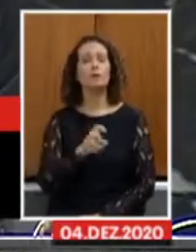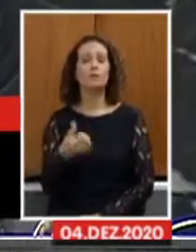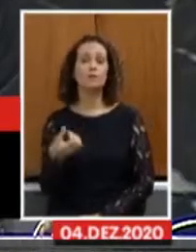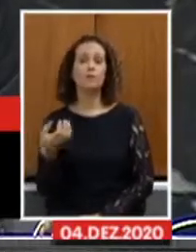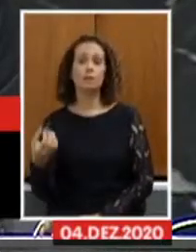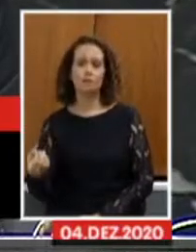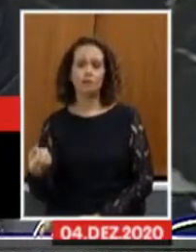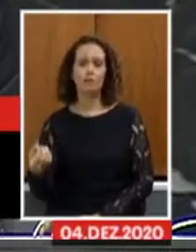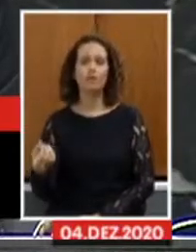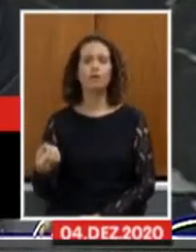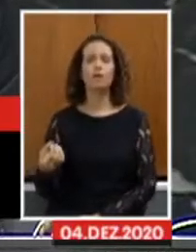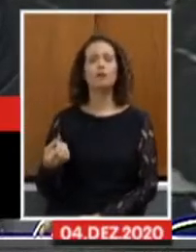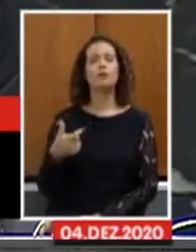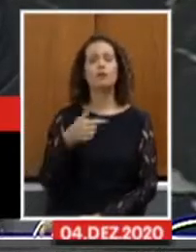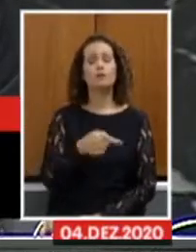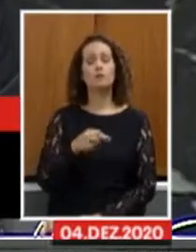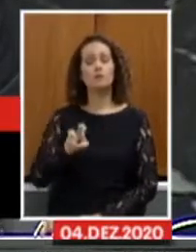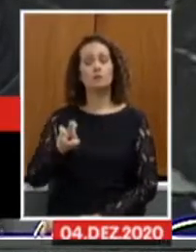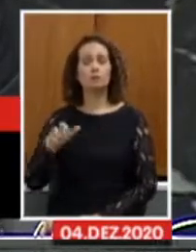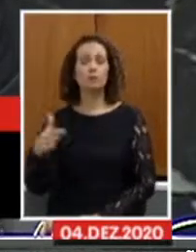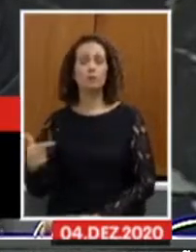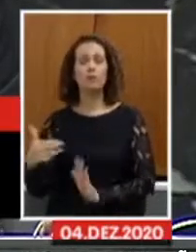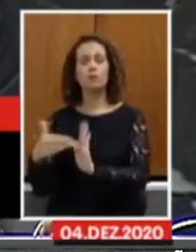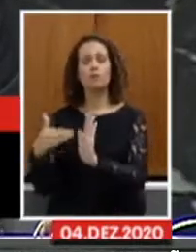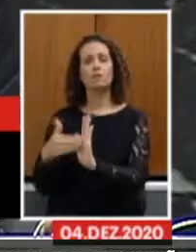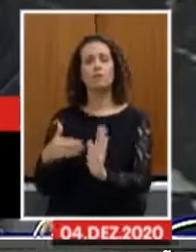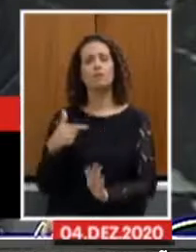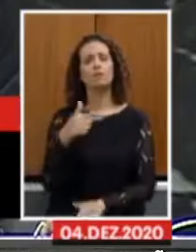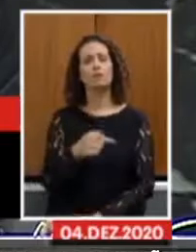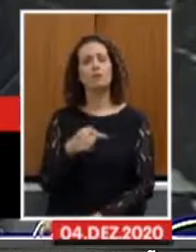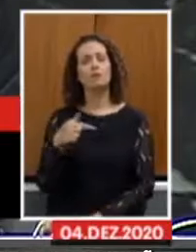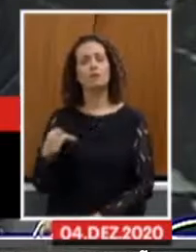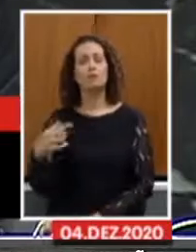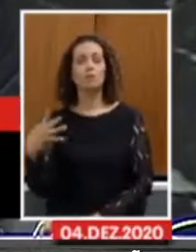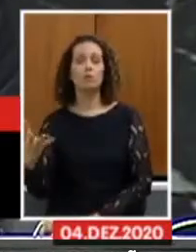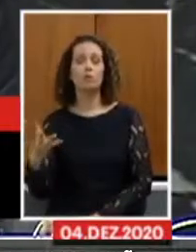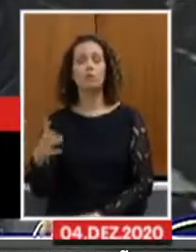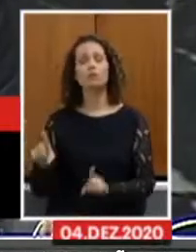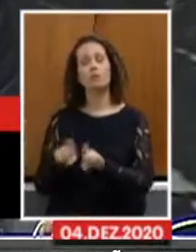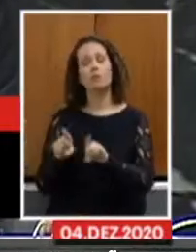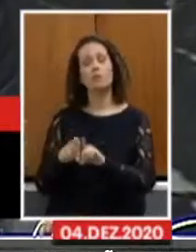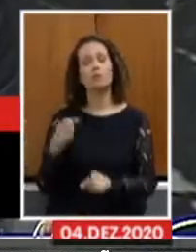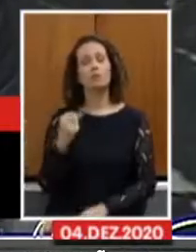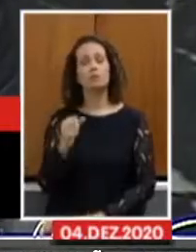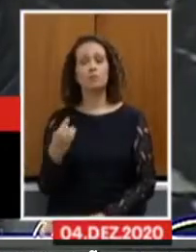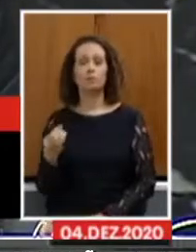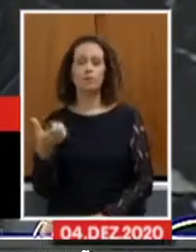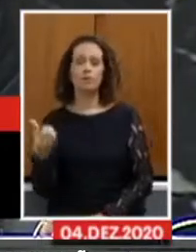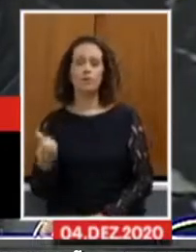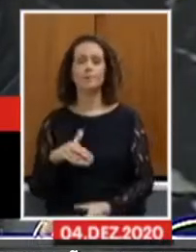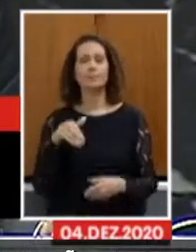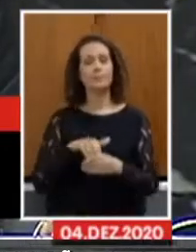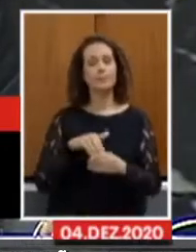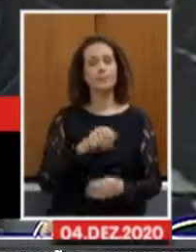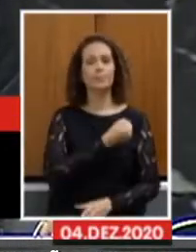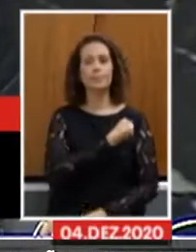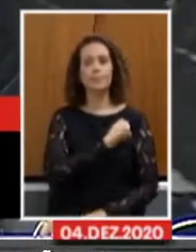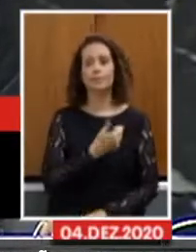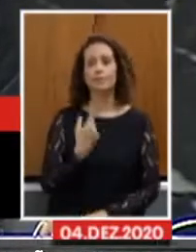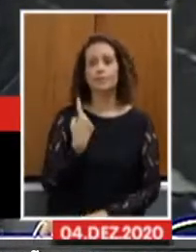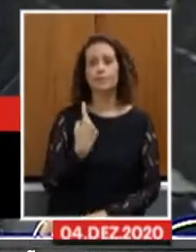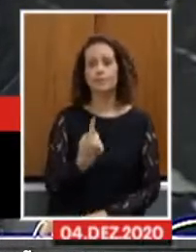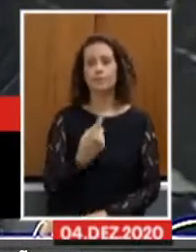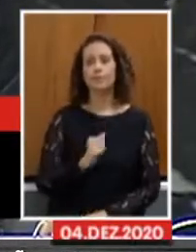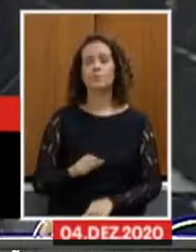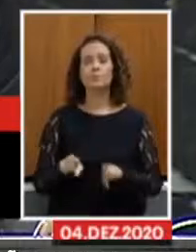560, 752 a 774 e 806. Anunciada a votação da emenda número 1, fazem uso da